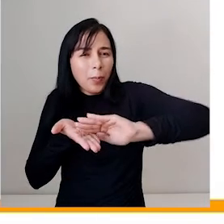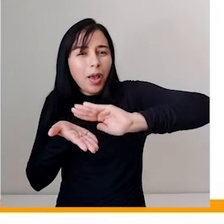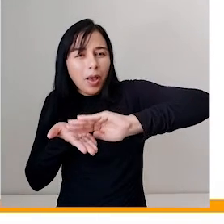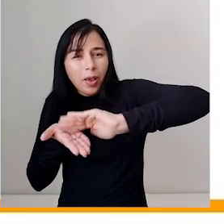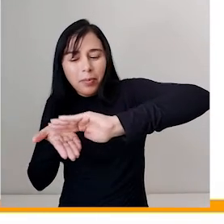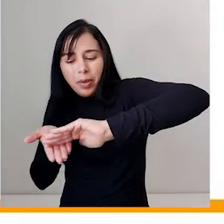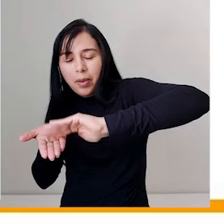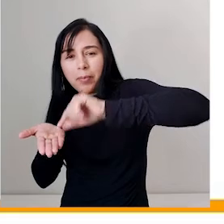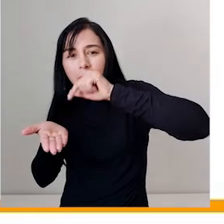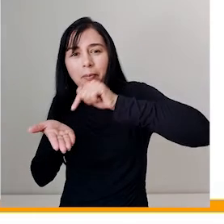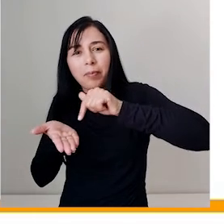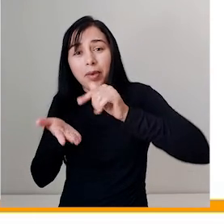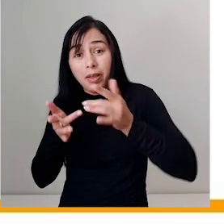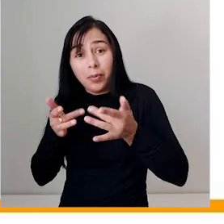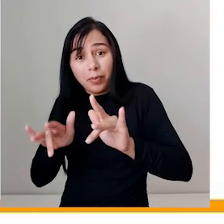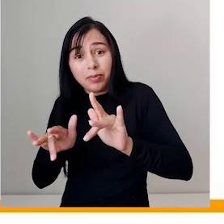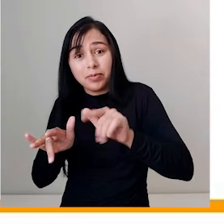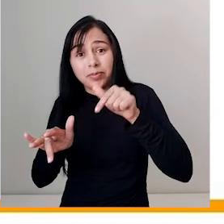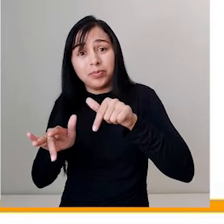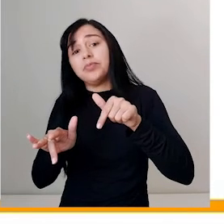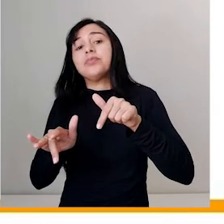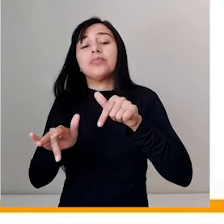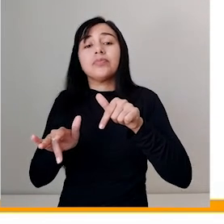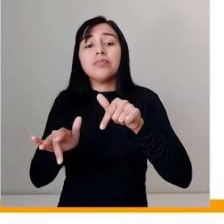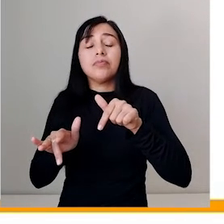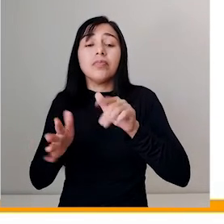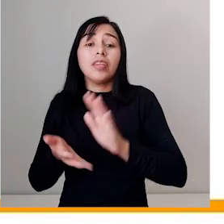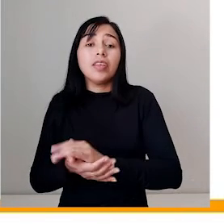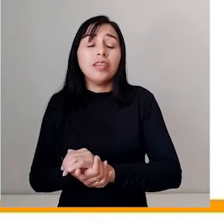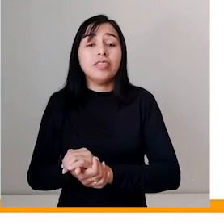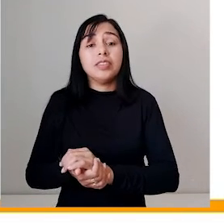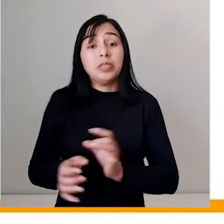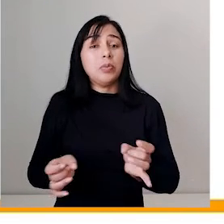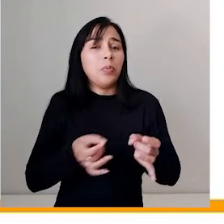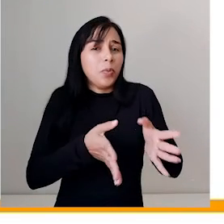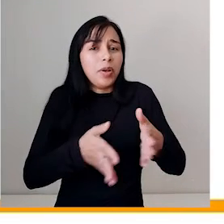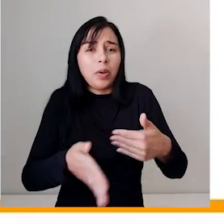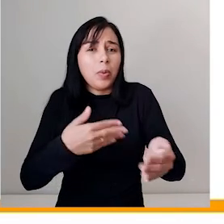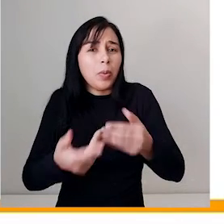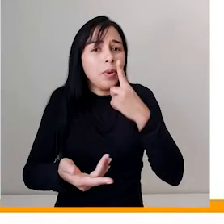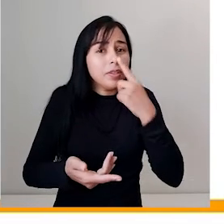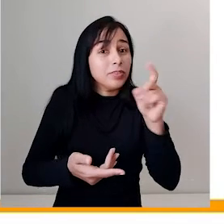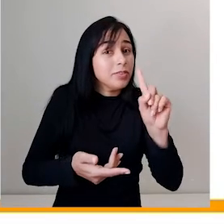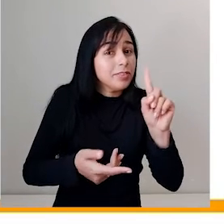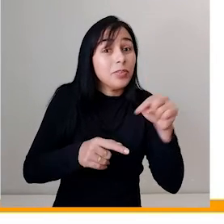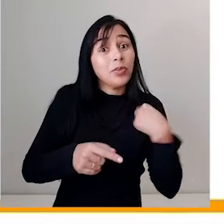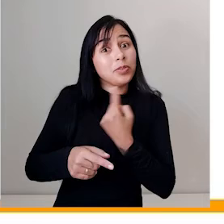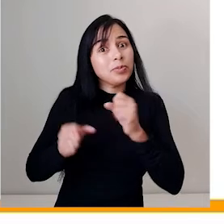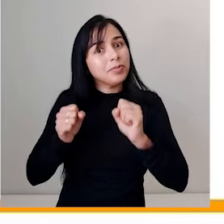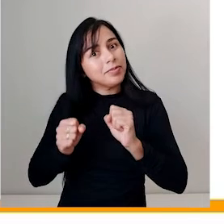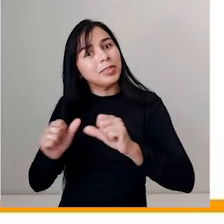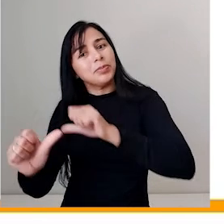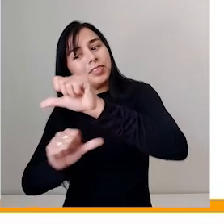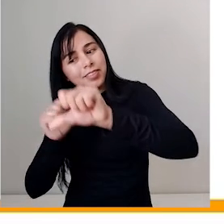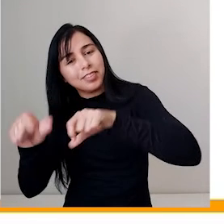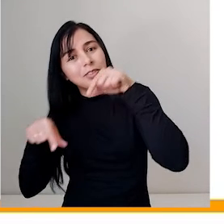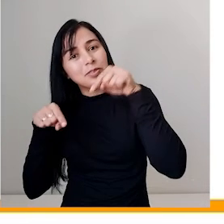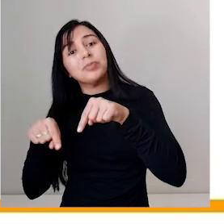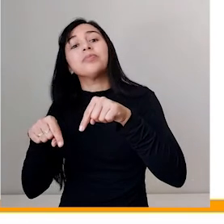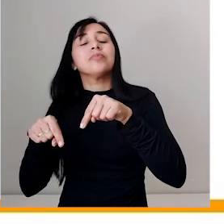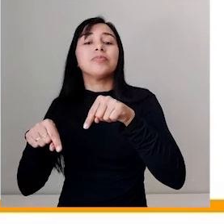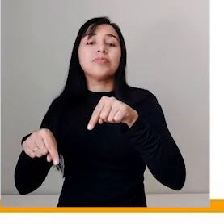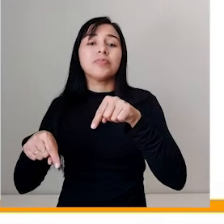Esses restos alimentares que seriam descartados no lixo podem se